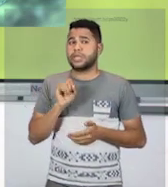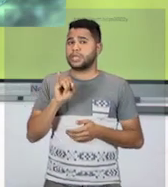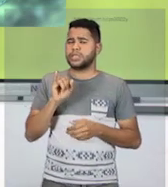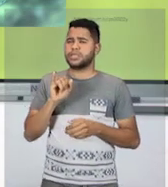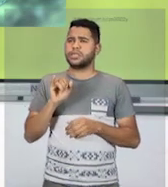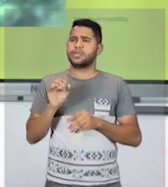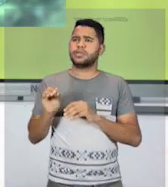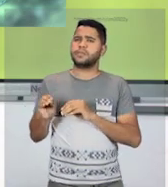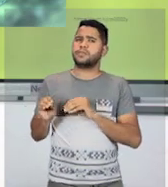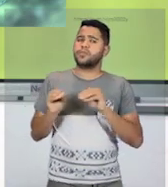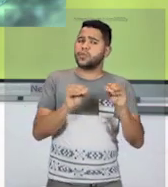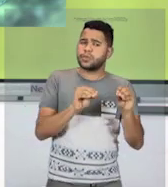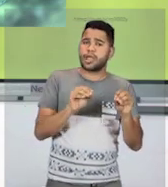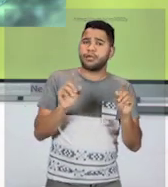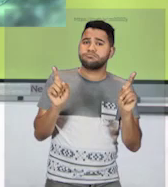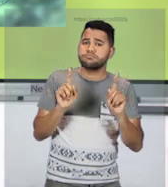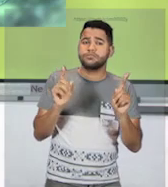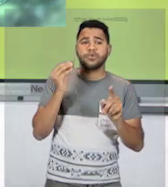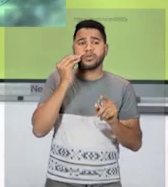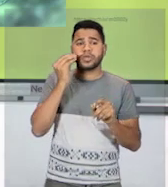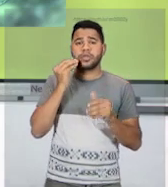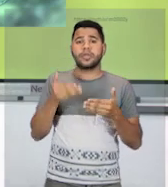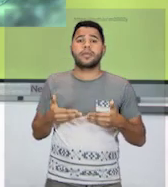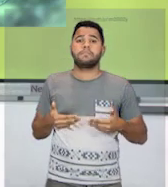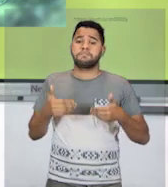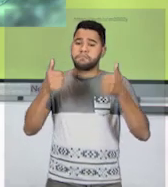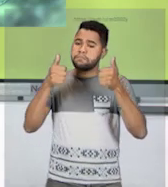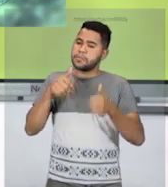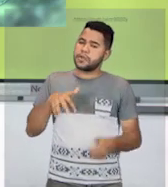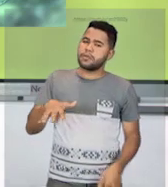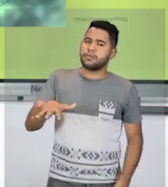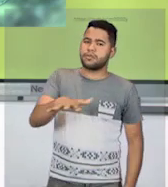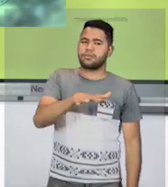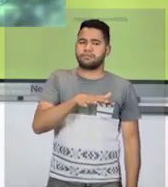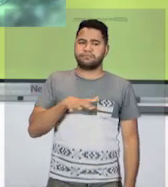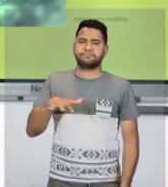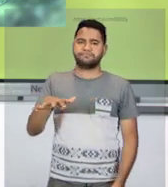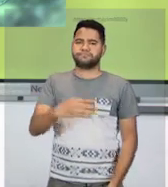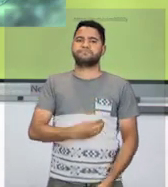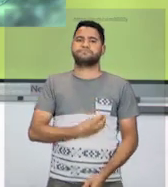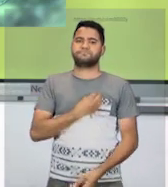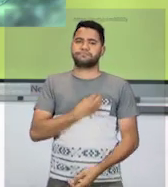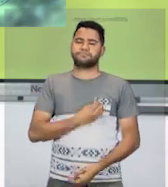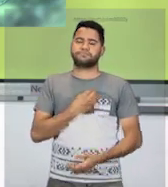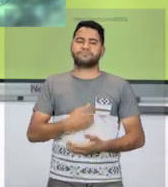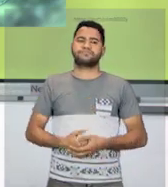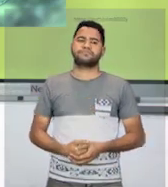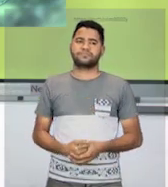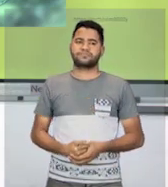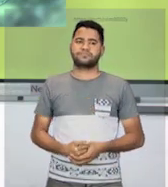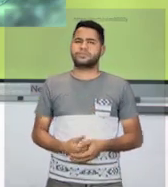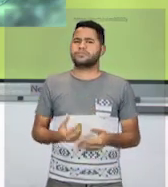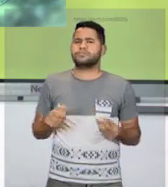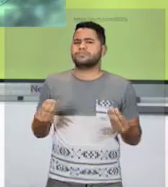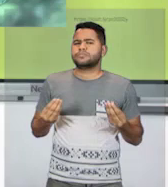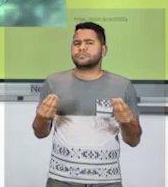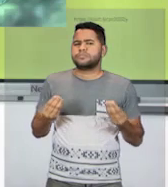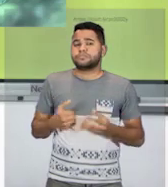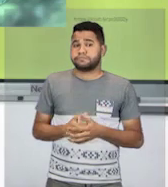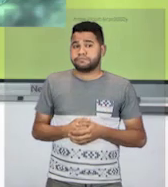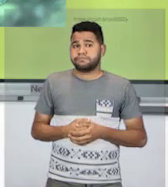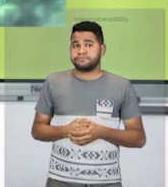ser mudar vamos tentar melhorar aqui nosso ambiente nosso meio ambiente Ok como